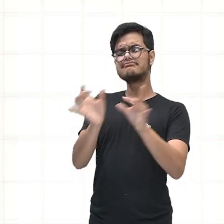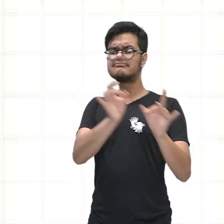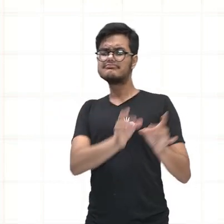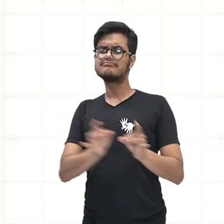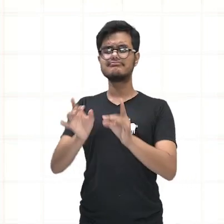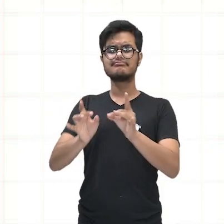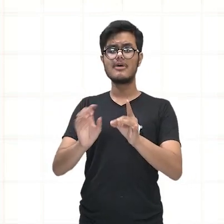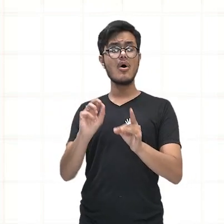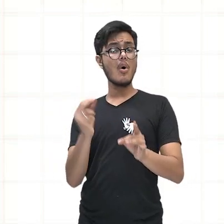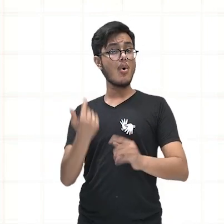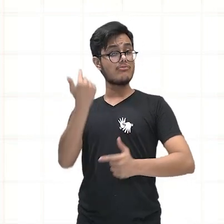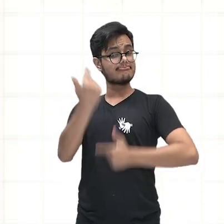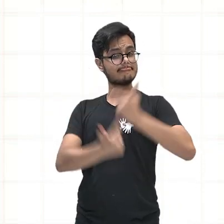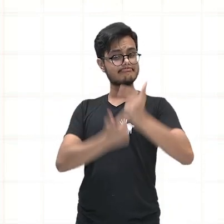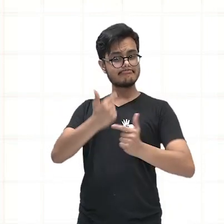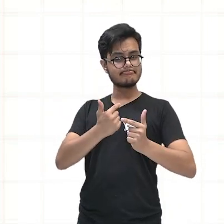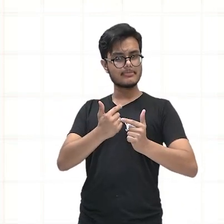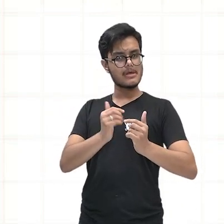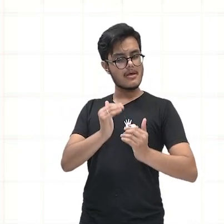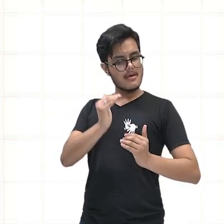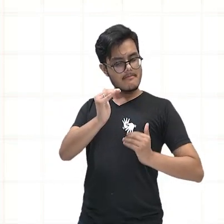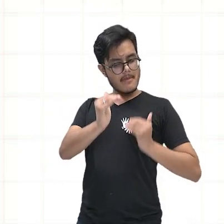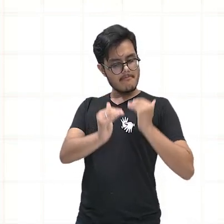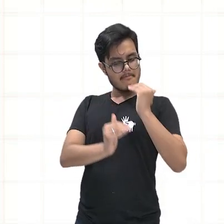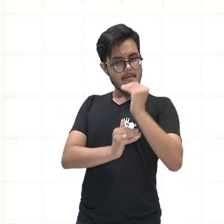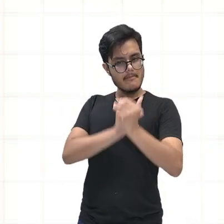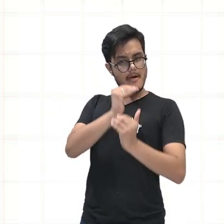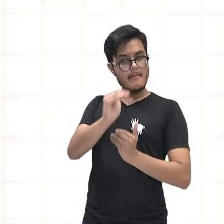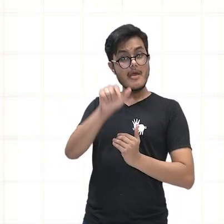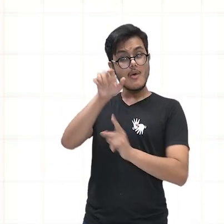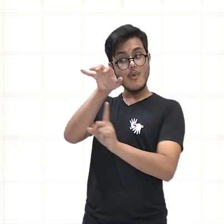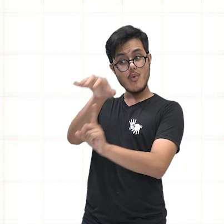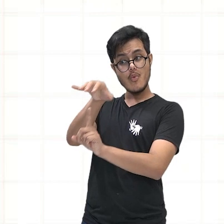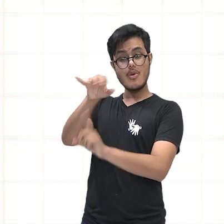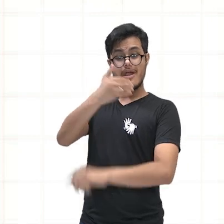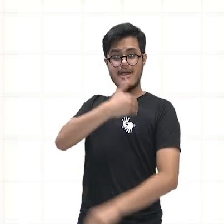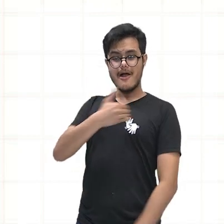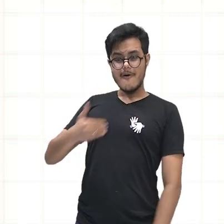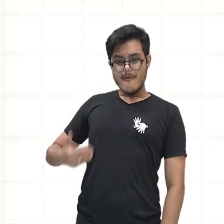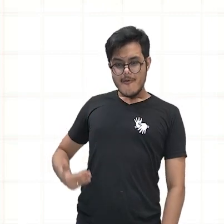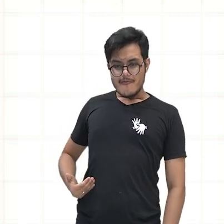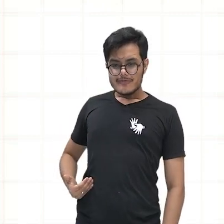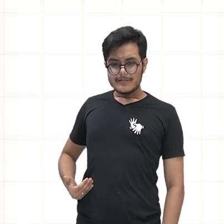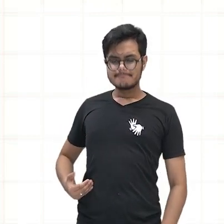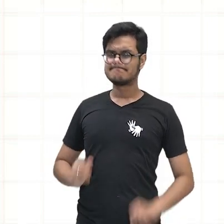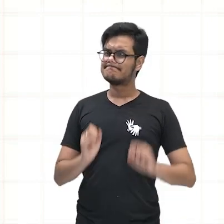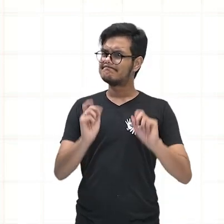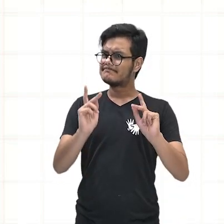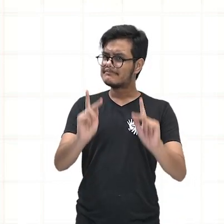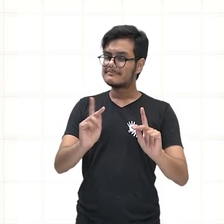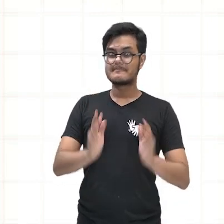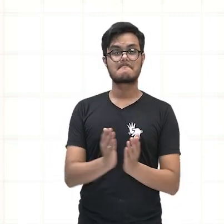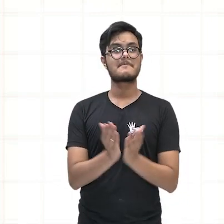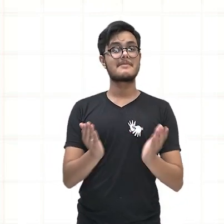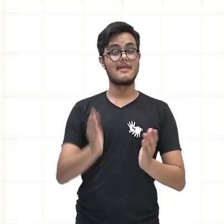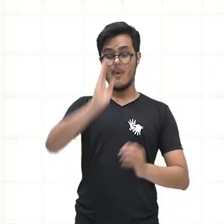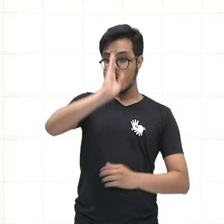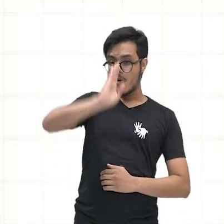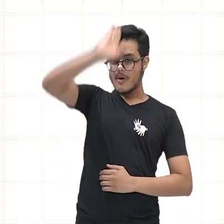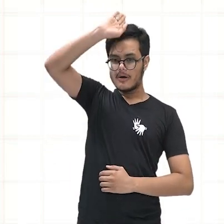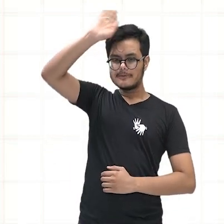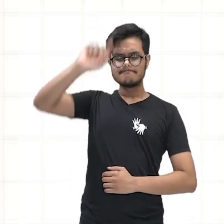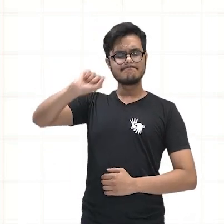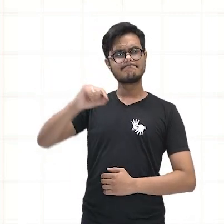gradualmente foram ascendendo ao governo da cidade Tá bom então a gente vai ver aí que Roma